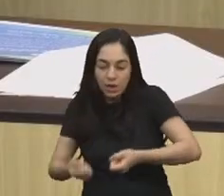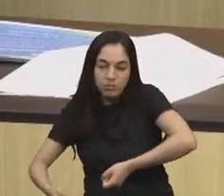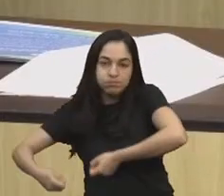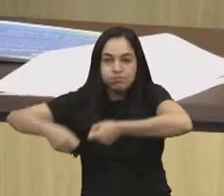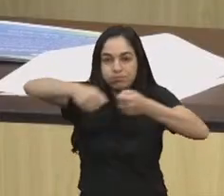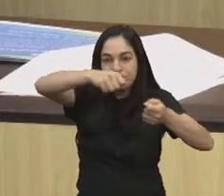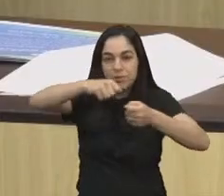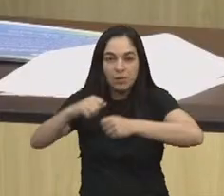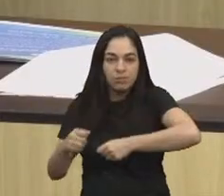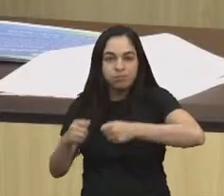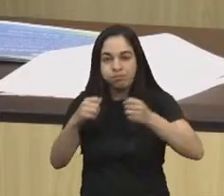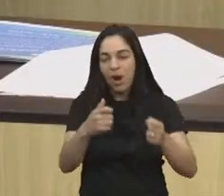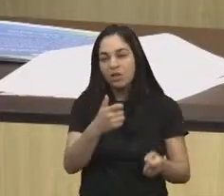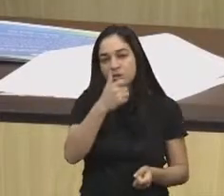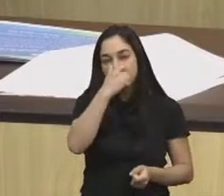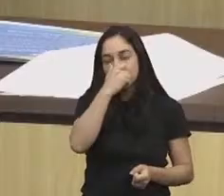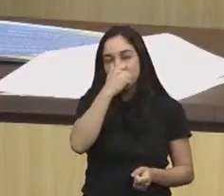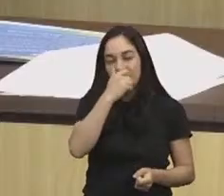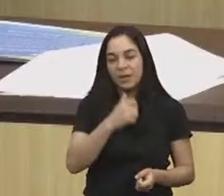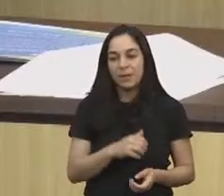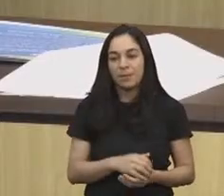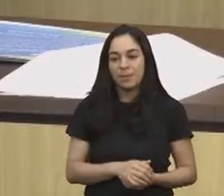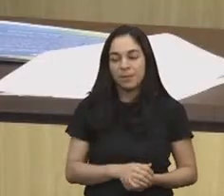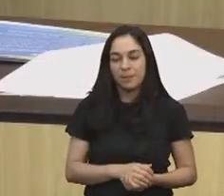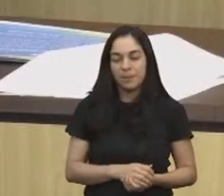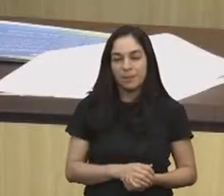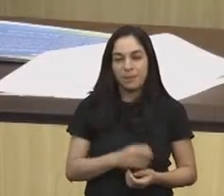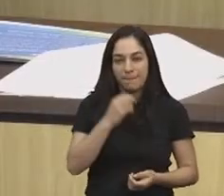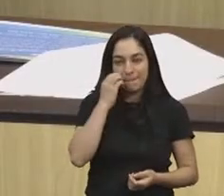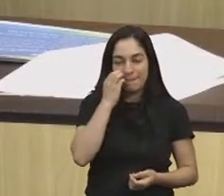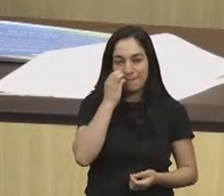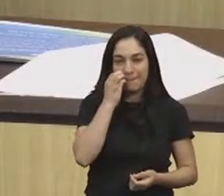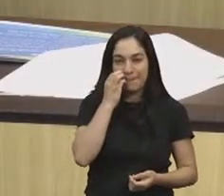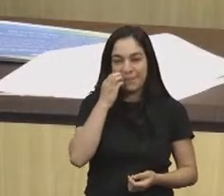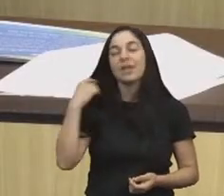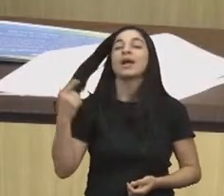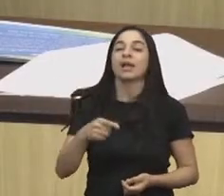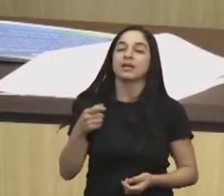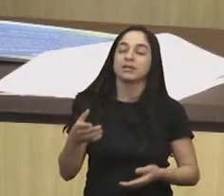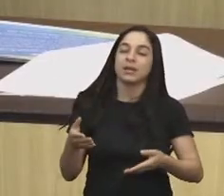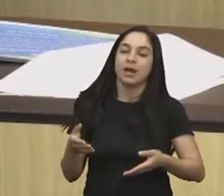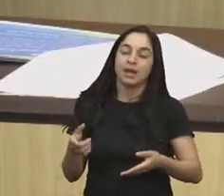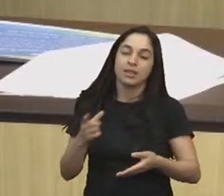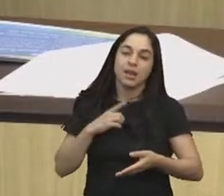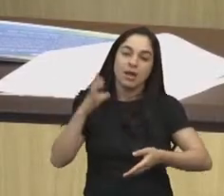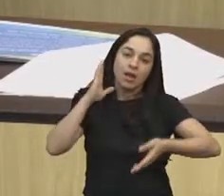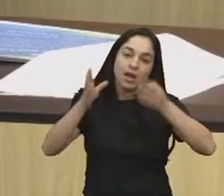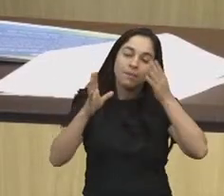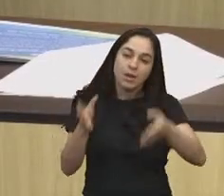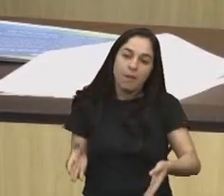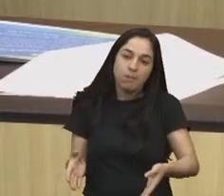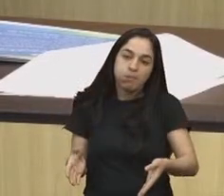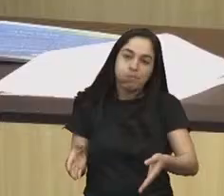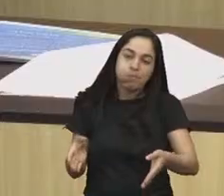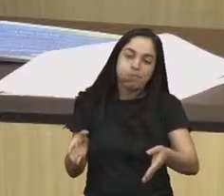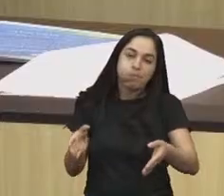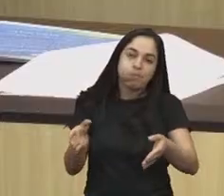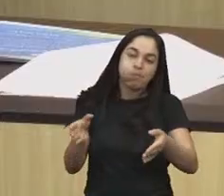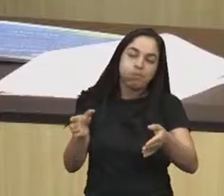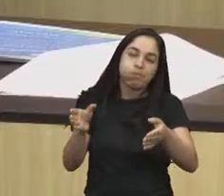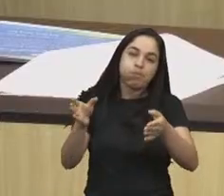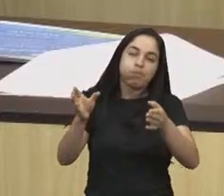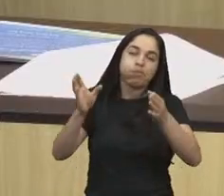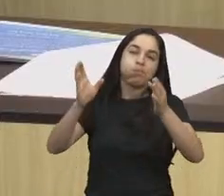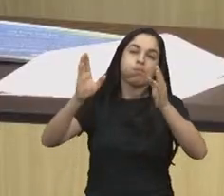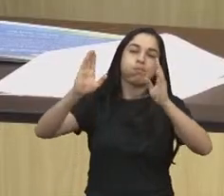os outros falam, o rolão, ele pega e puxa aquela caçamba. Sim. É mais fácil para eles locomover essa caçamba